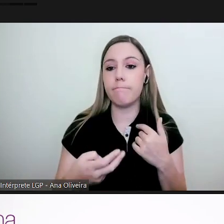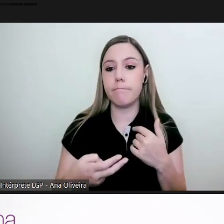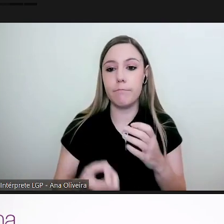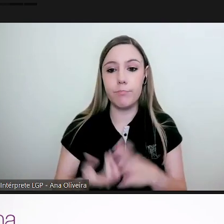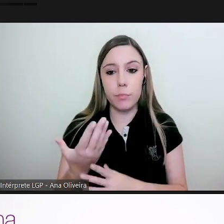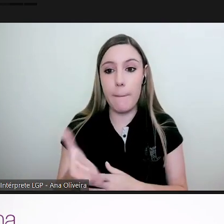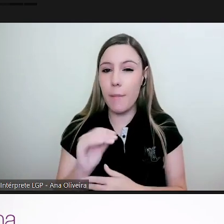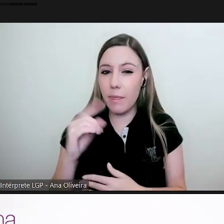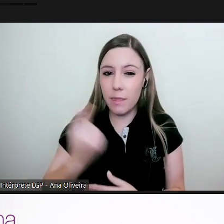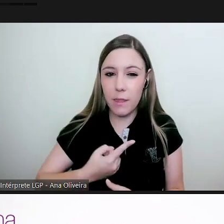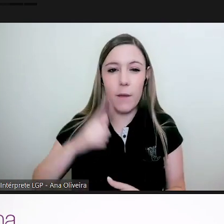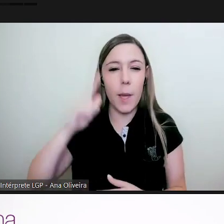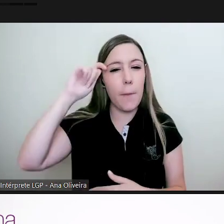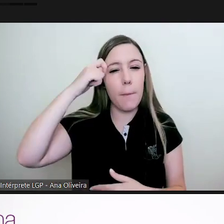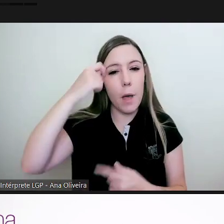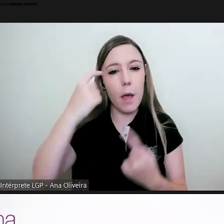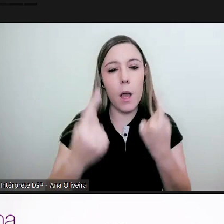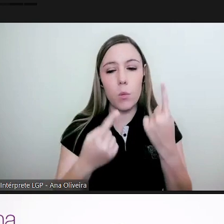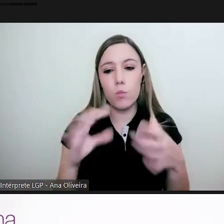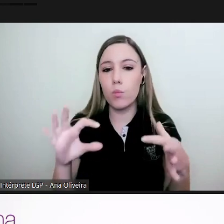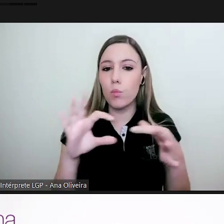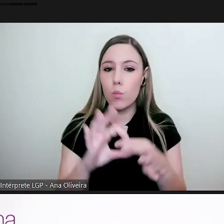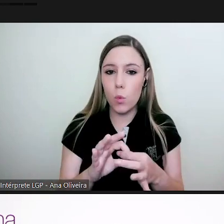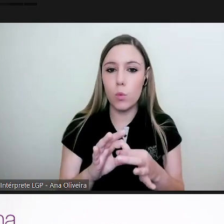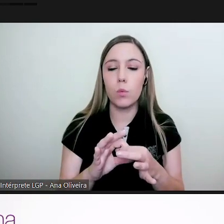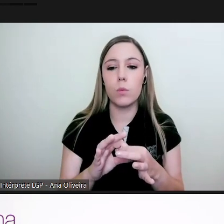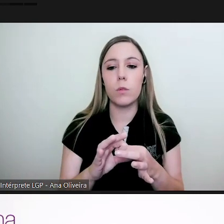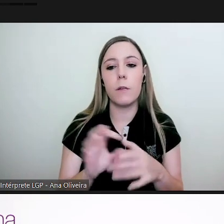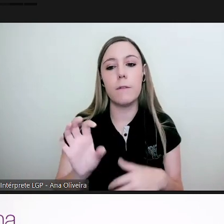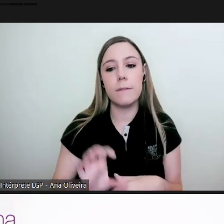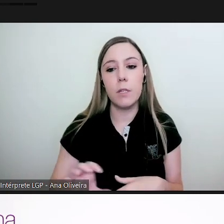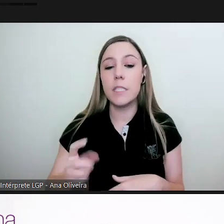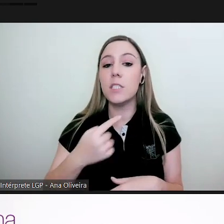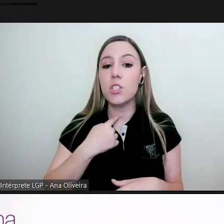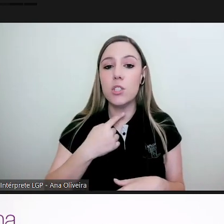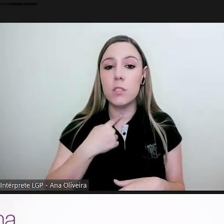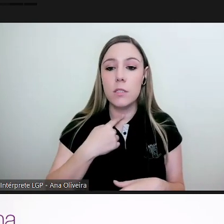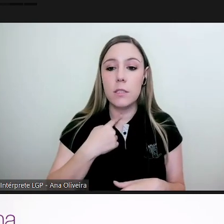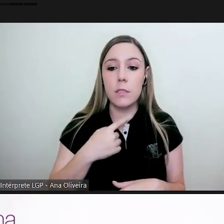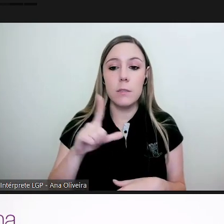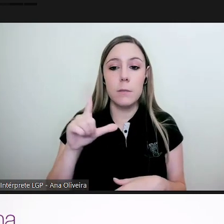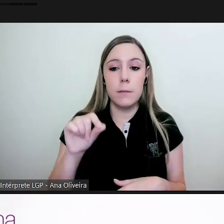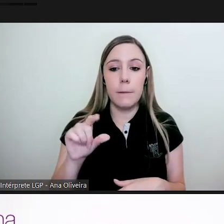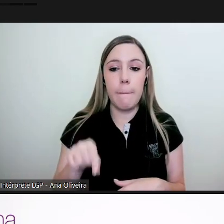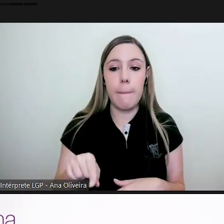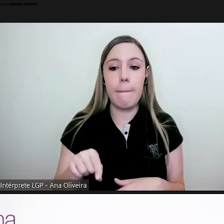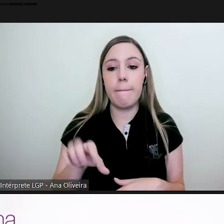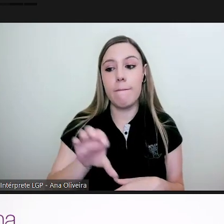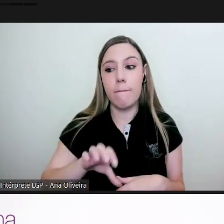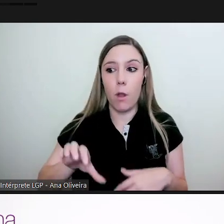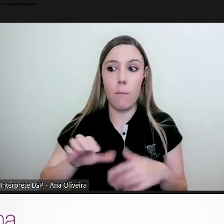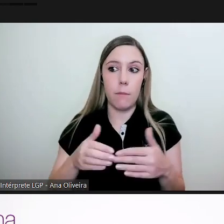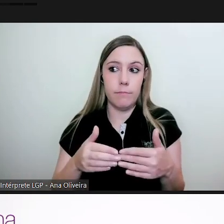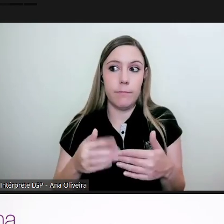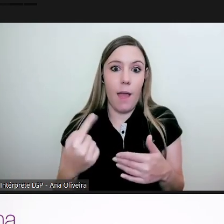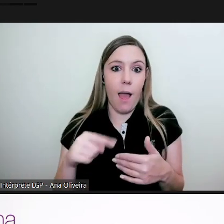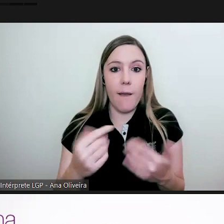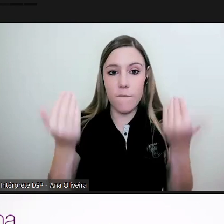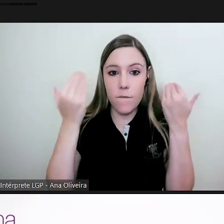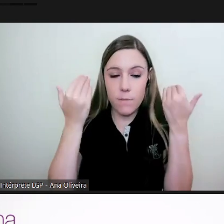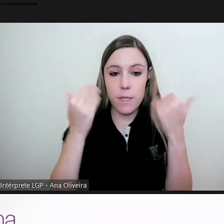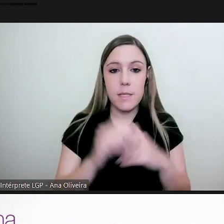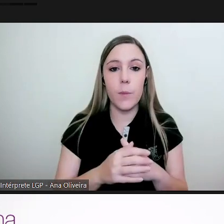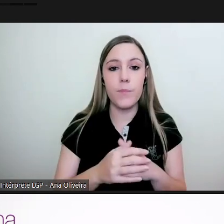alguns riscos associados com os canais digitais e os portais abertos de dados. Falta de